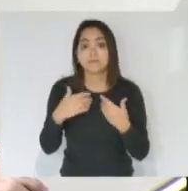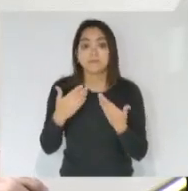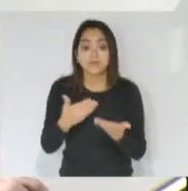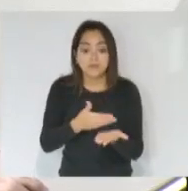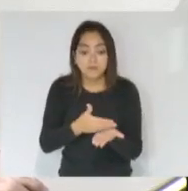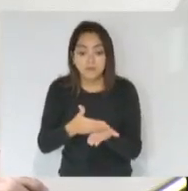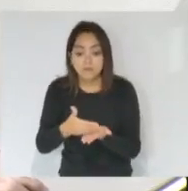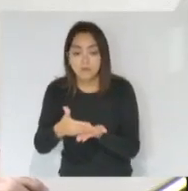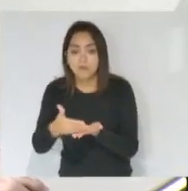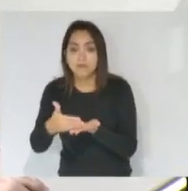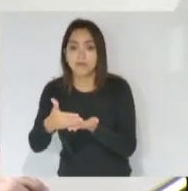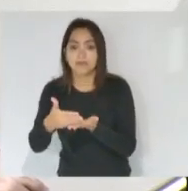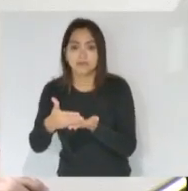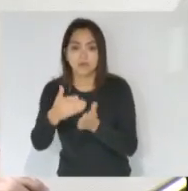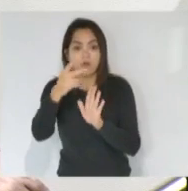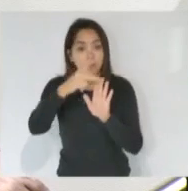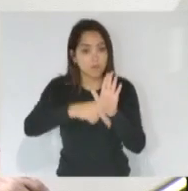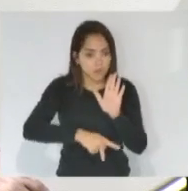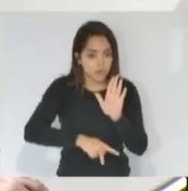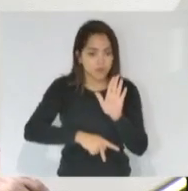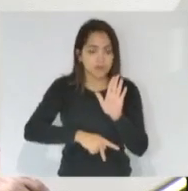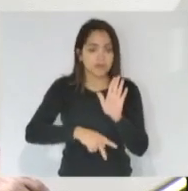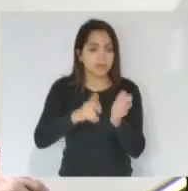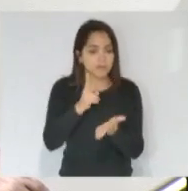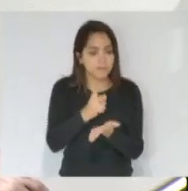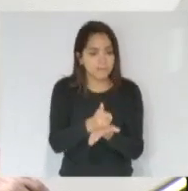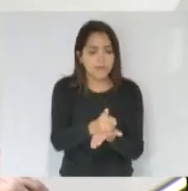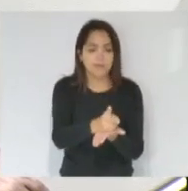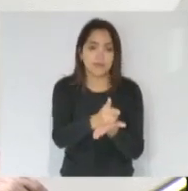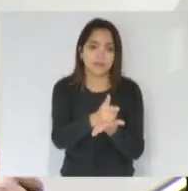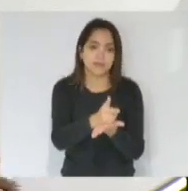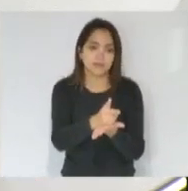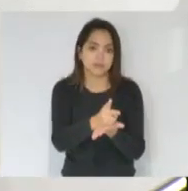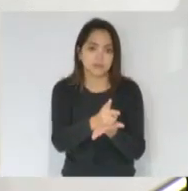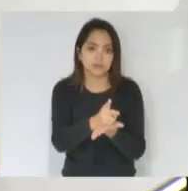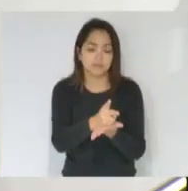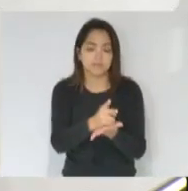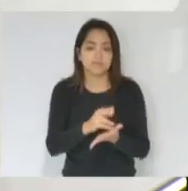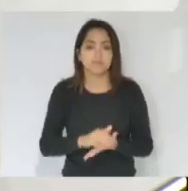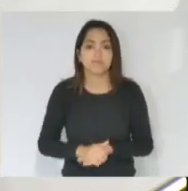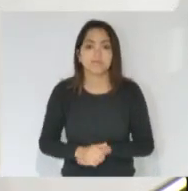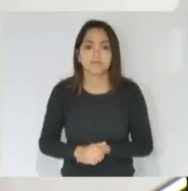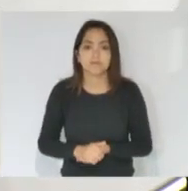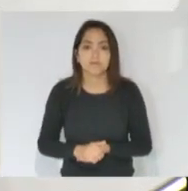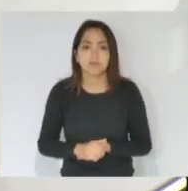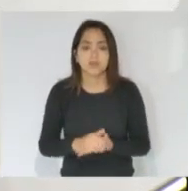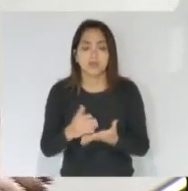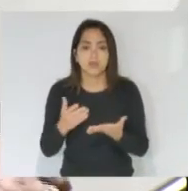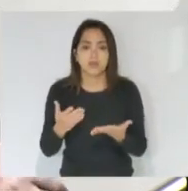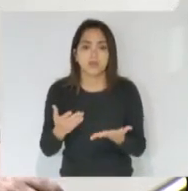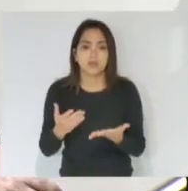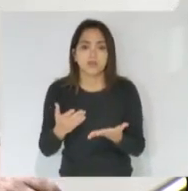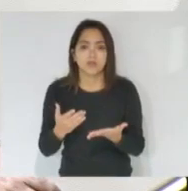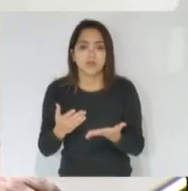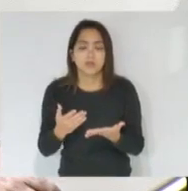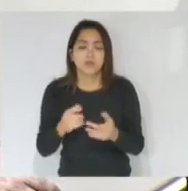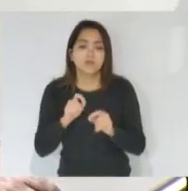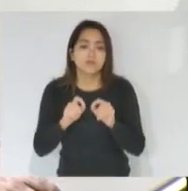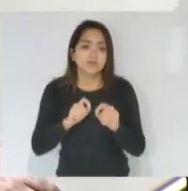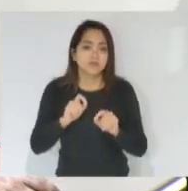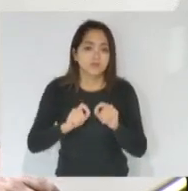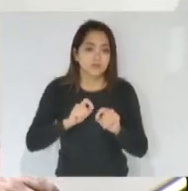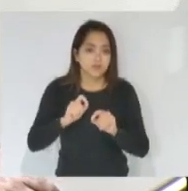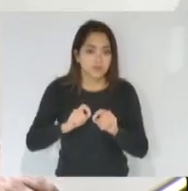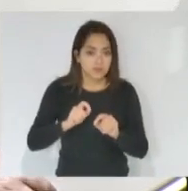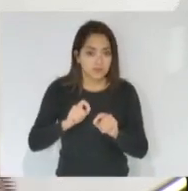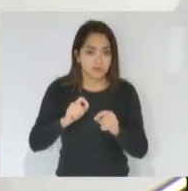começa um programa permanente, deputado Nazareno, no sentido de fazer com que